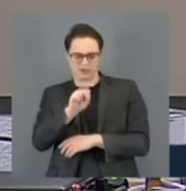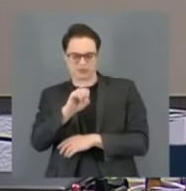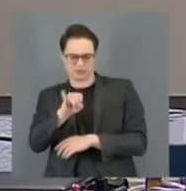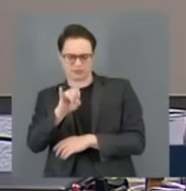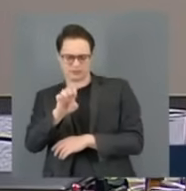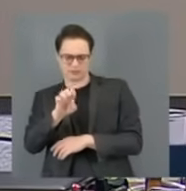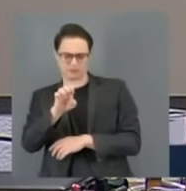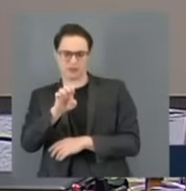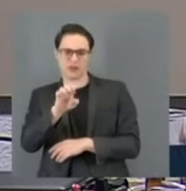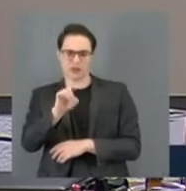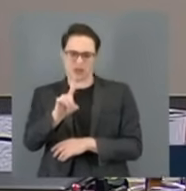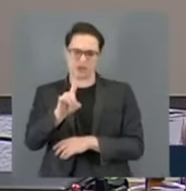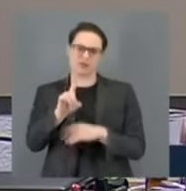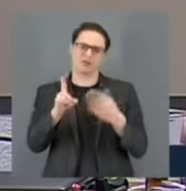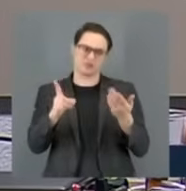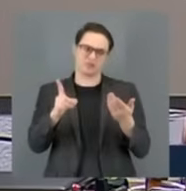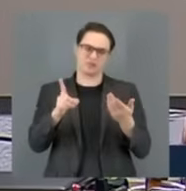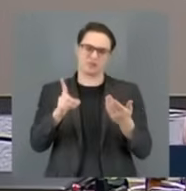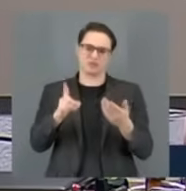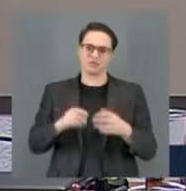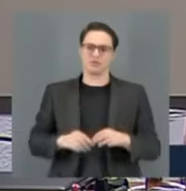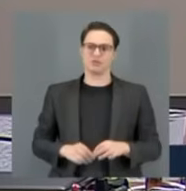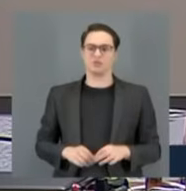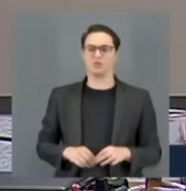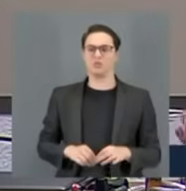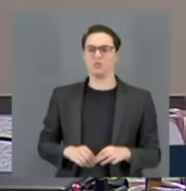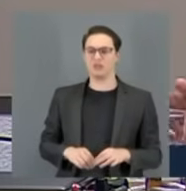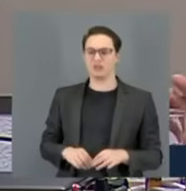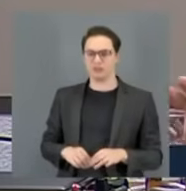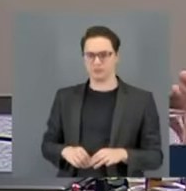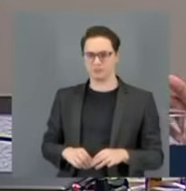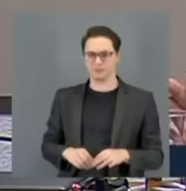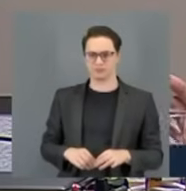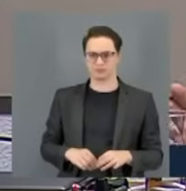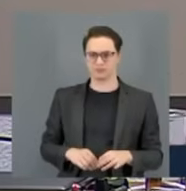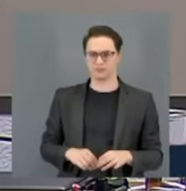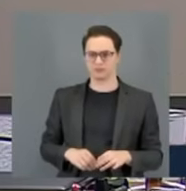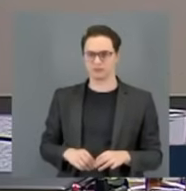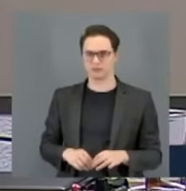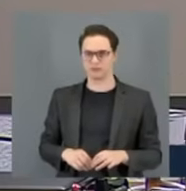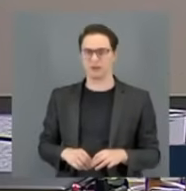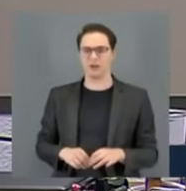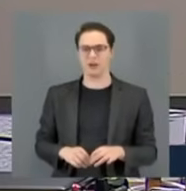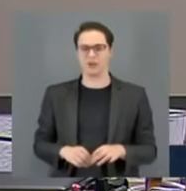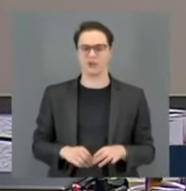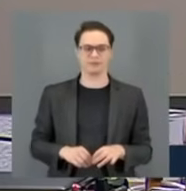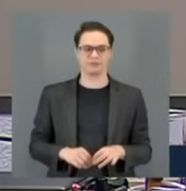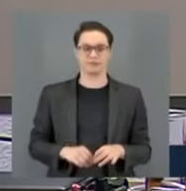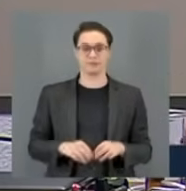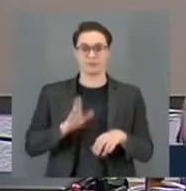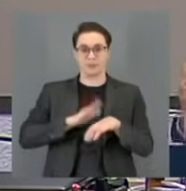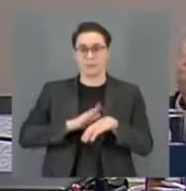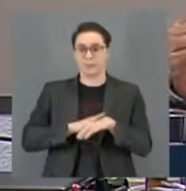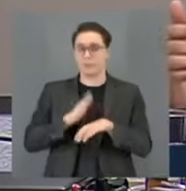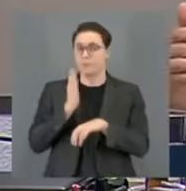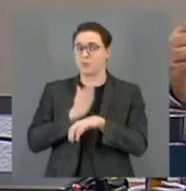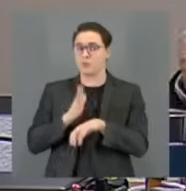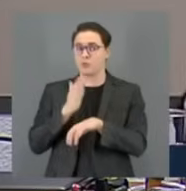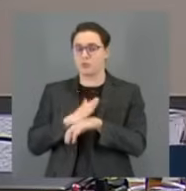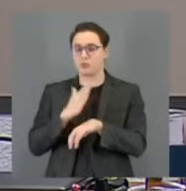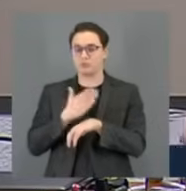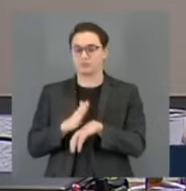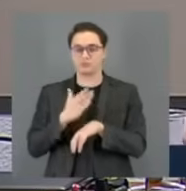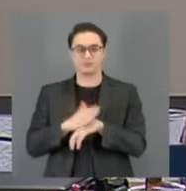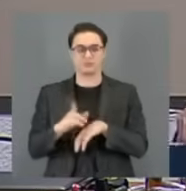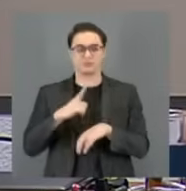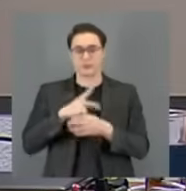nome é grande, bonito, pomposo, mas o que esse órgão fará? Na prática, as